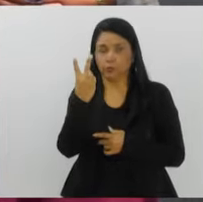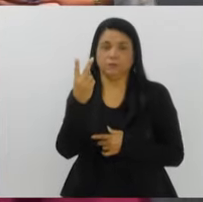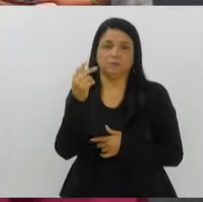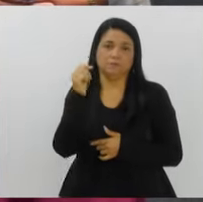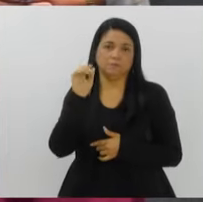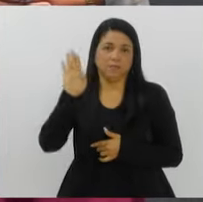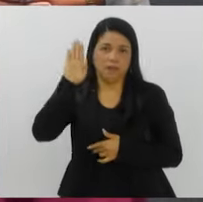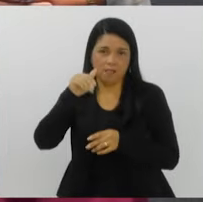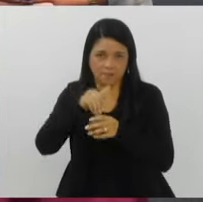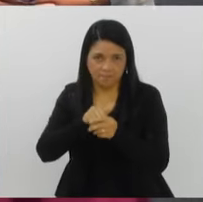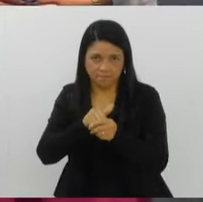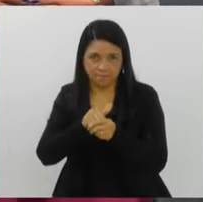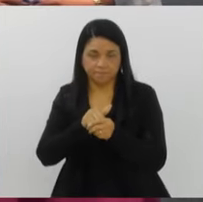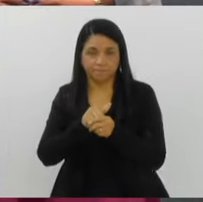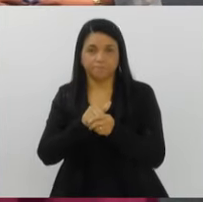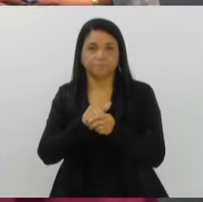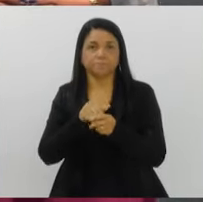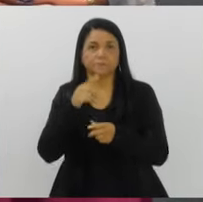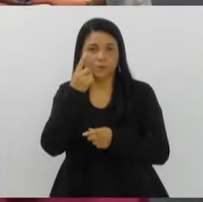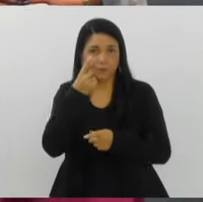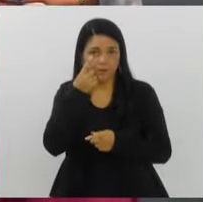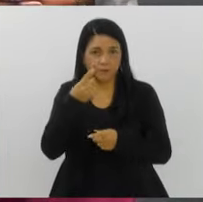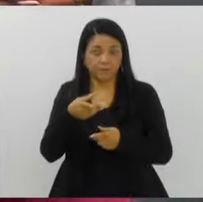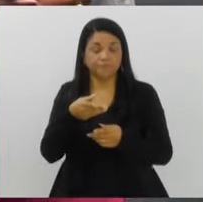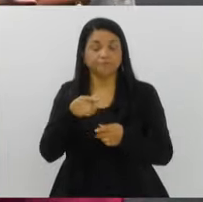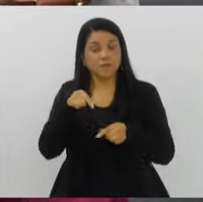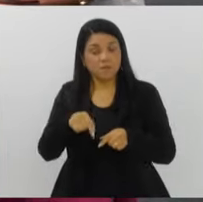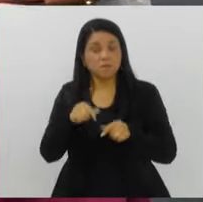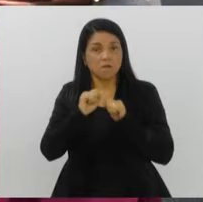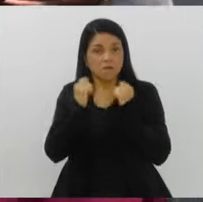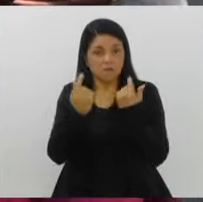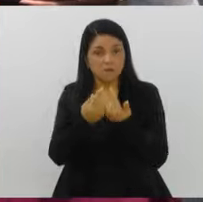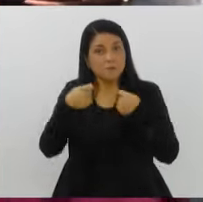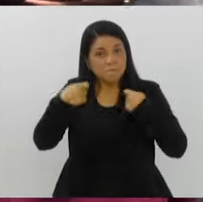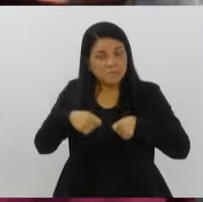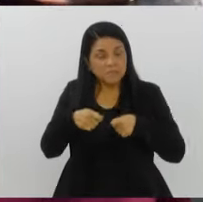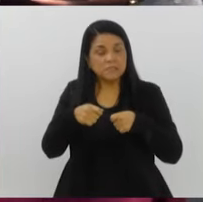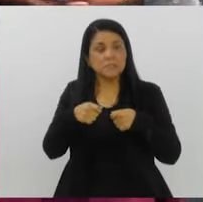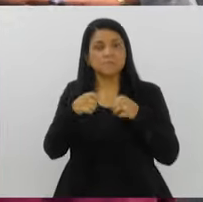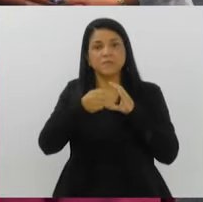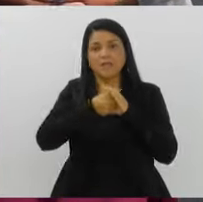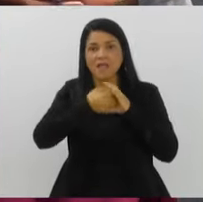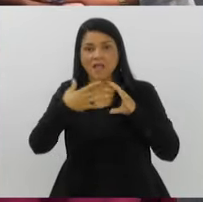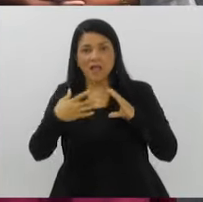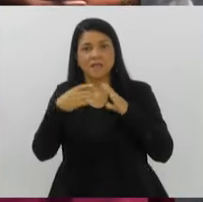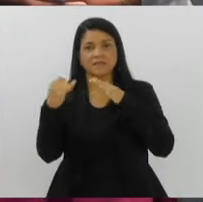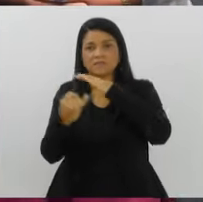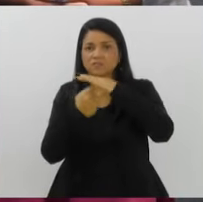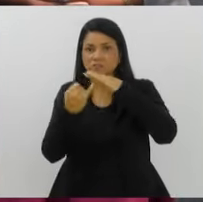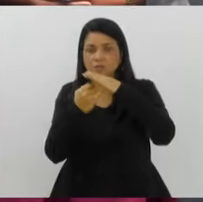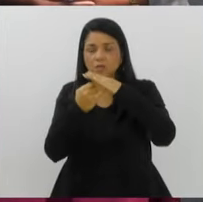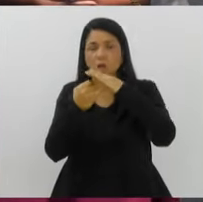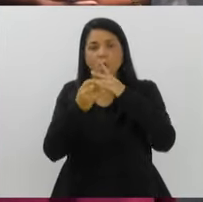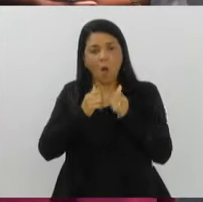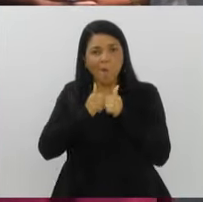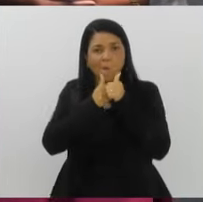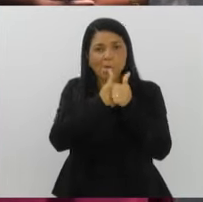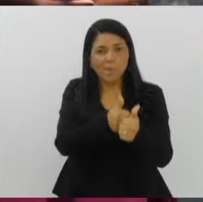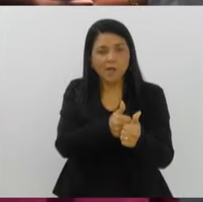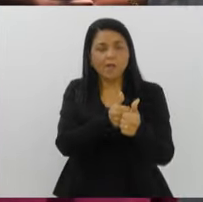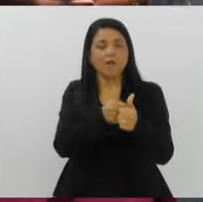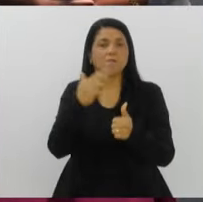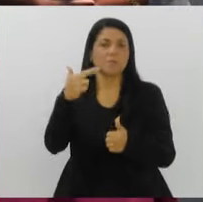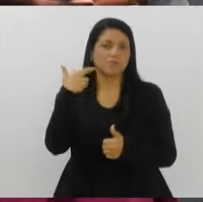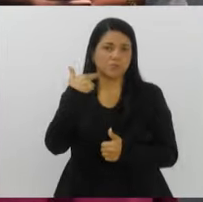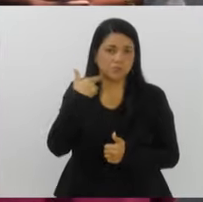casa abrace essa situação como uma questão de caráter institucional, com acompanhamento da